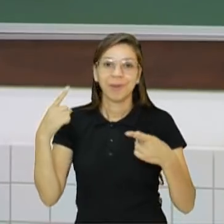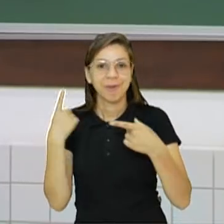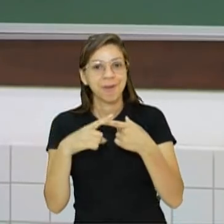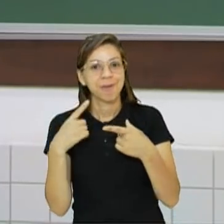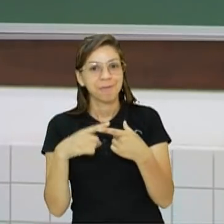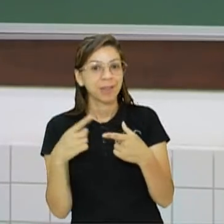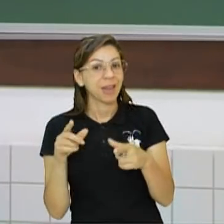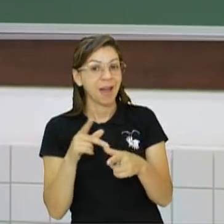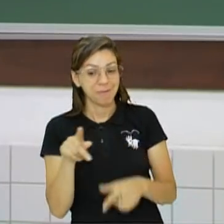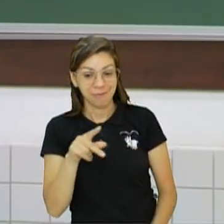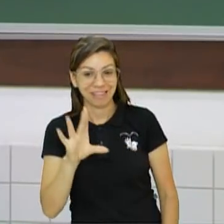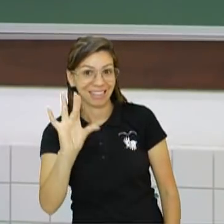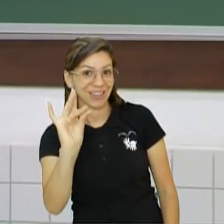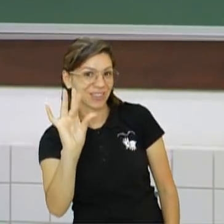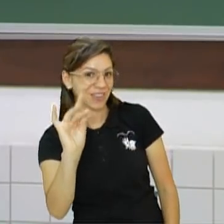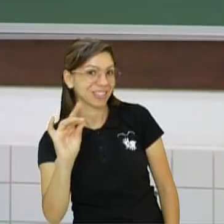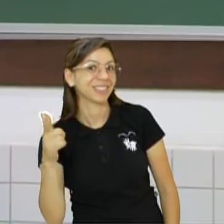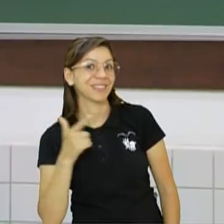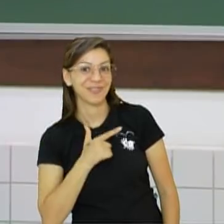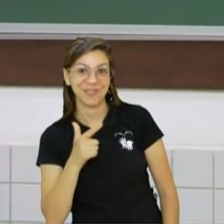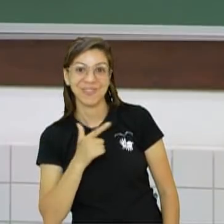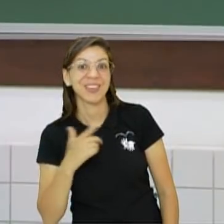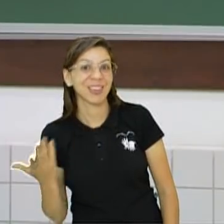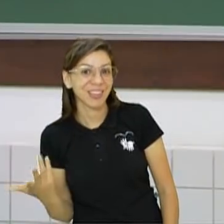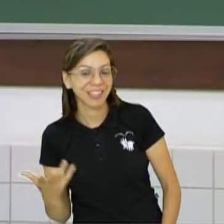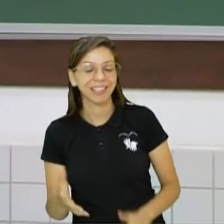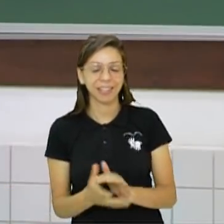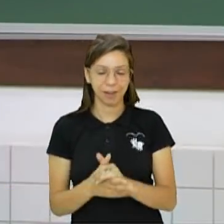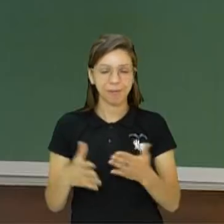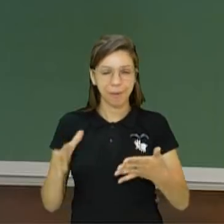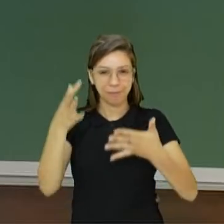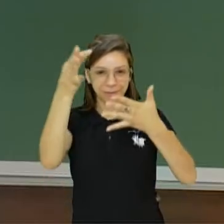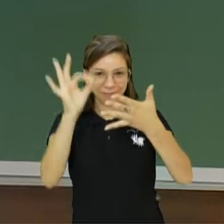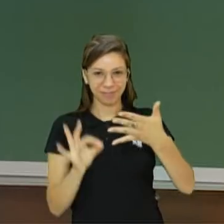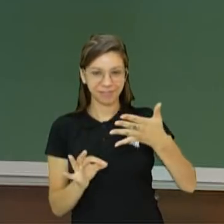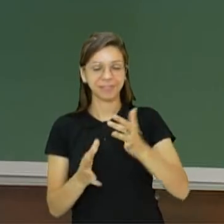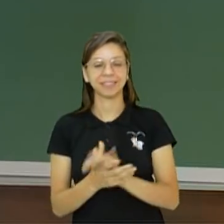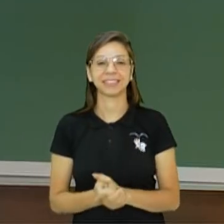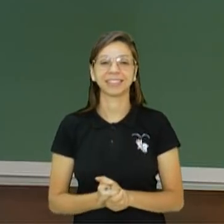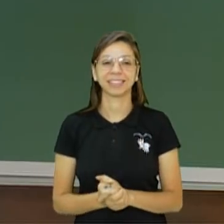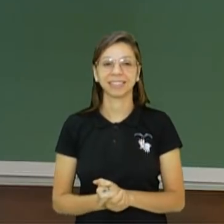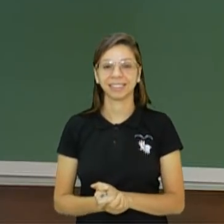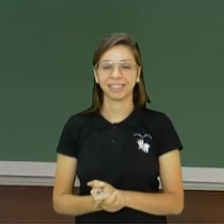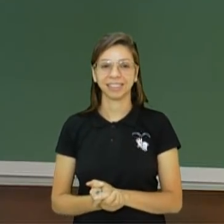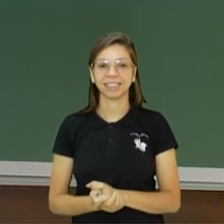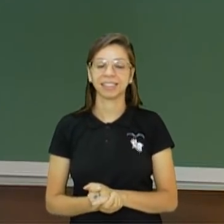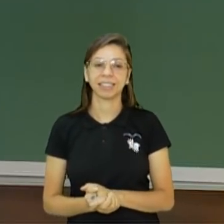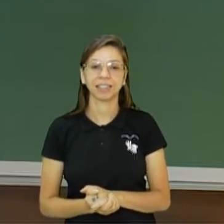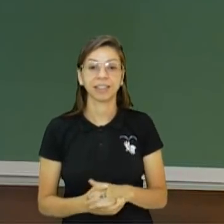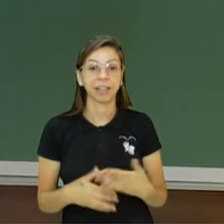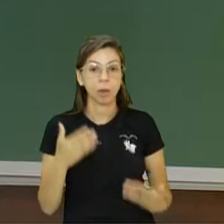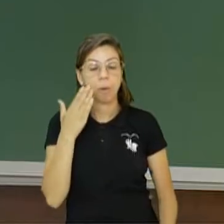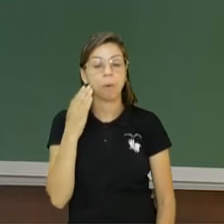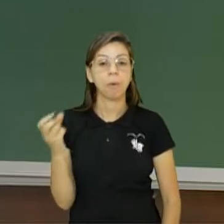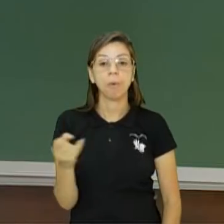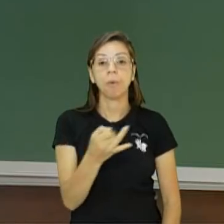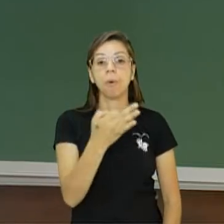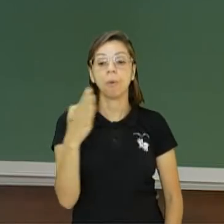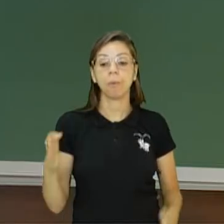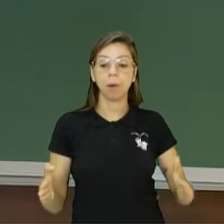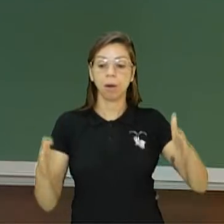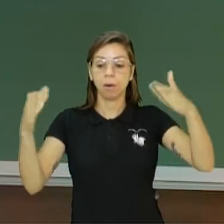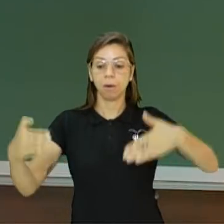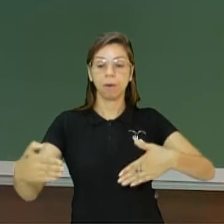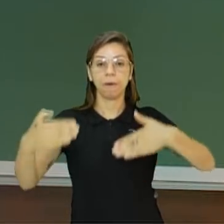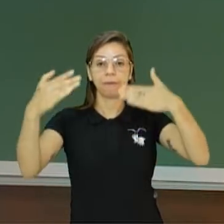passando cola. Ai, que feio! Vamos corrigir então? Então, aqui o nosso octaedro. Quantas faces,